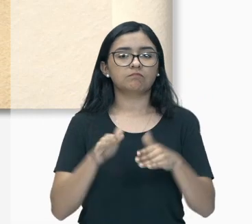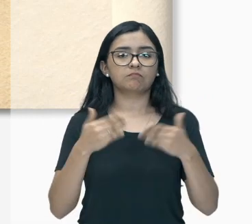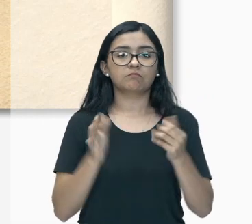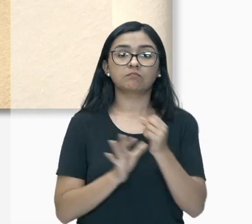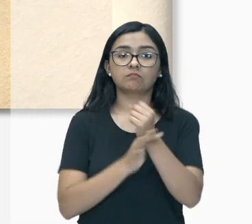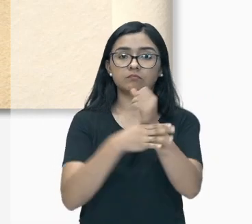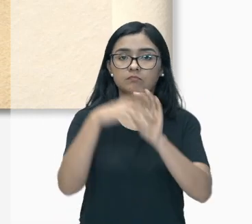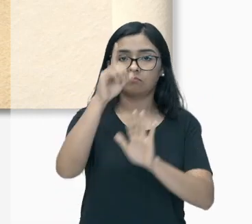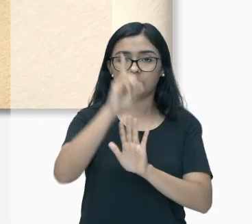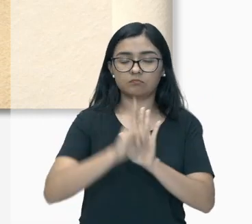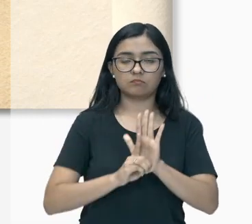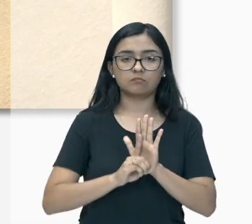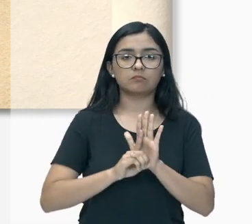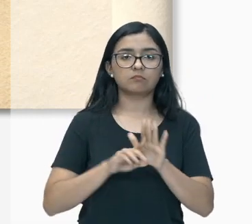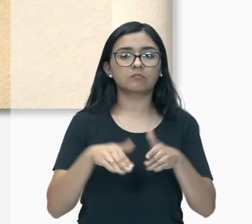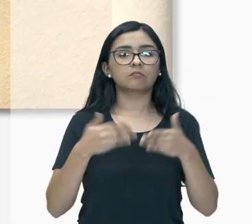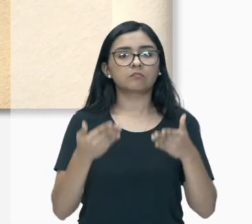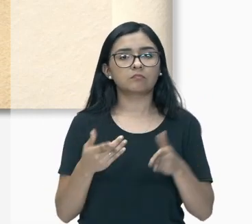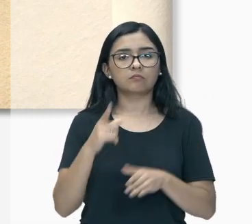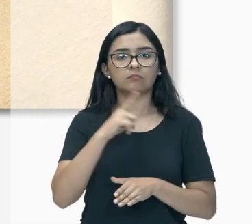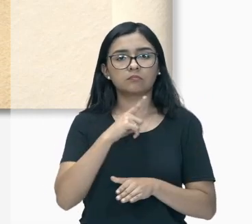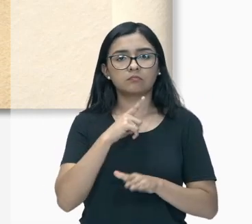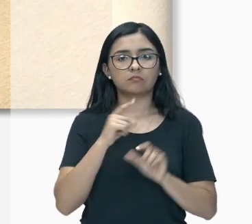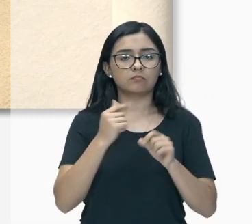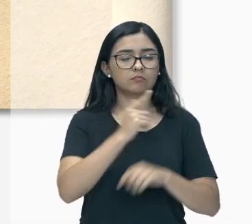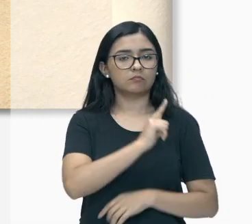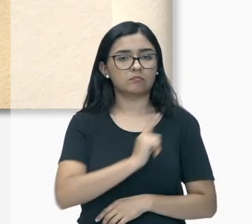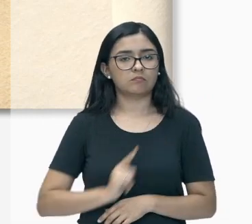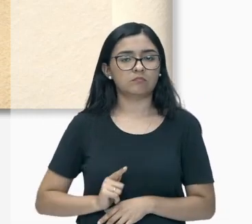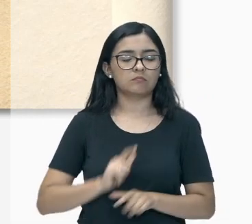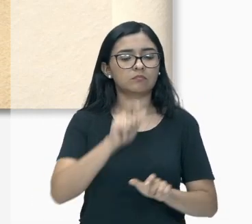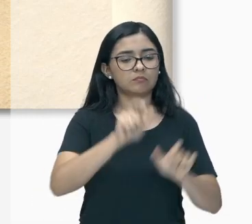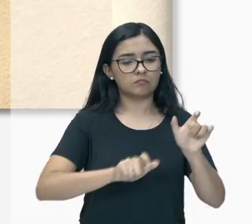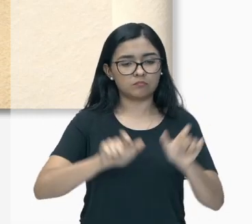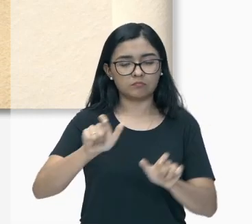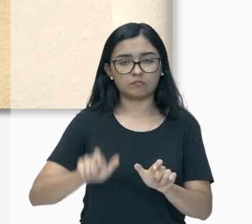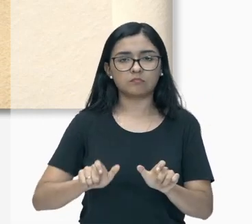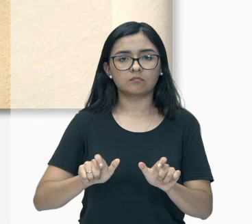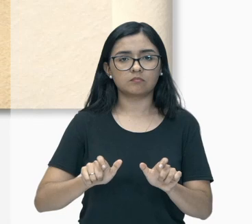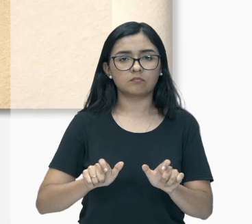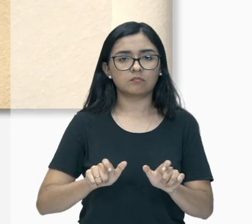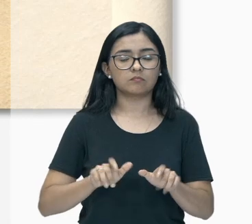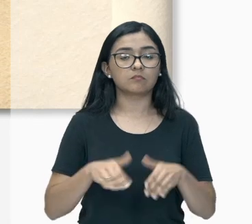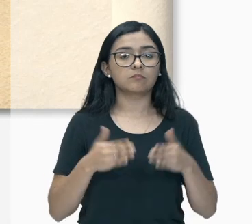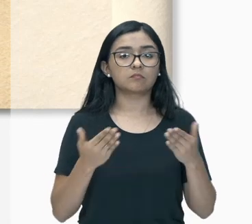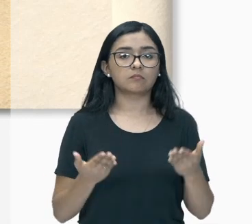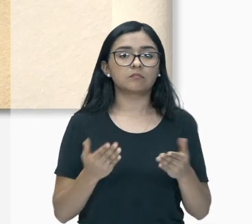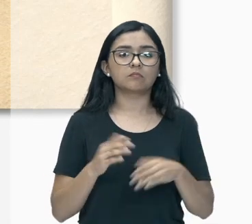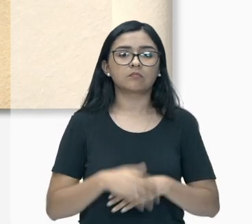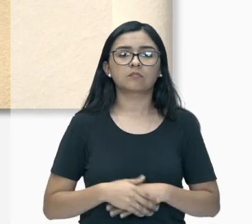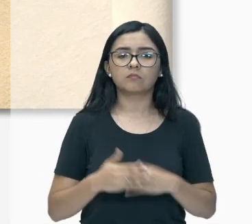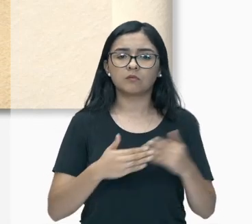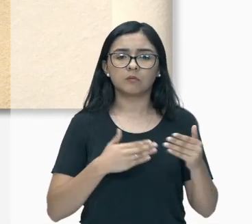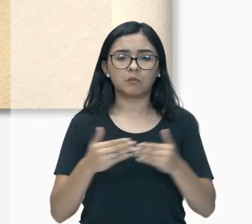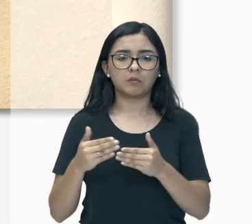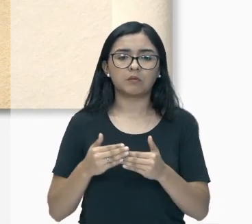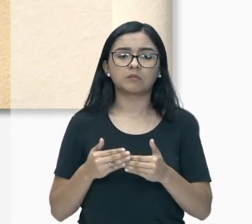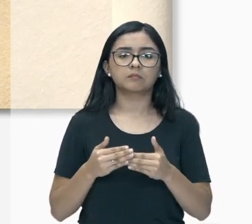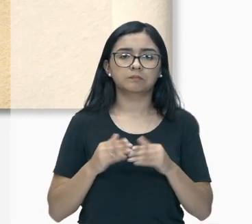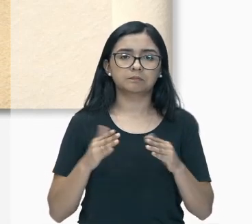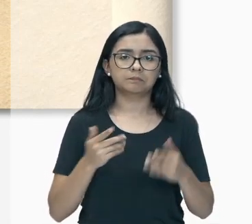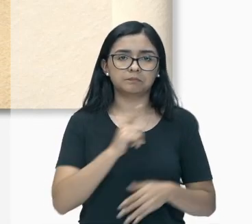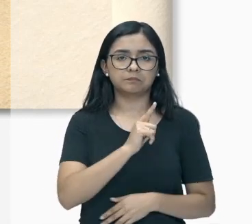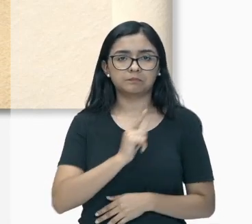esses direitos, são instituídos governos entre os homens. Quando qualquer forma de governo se